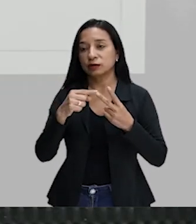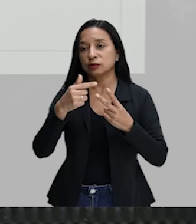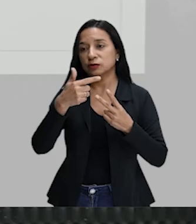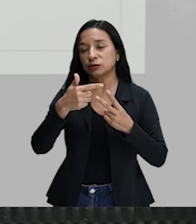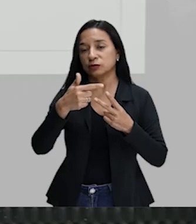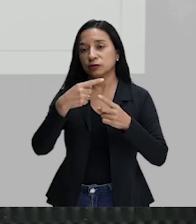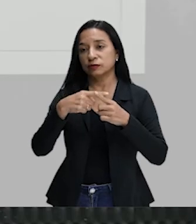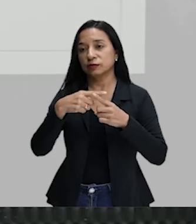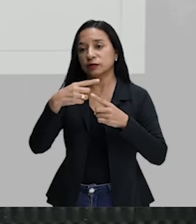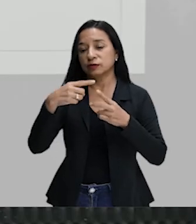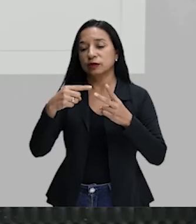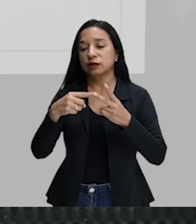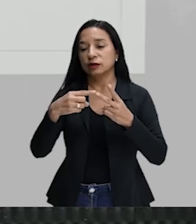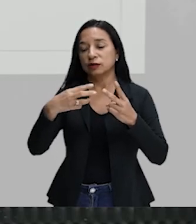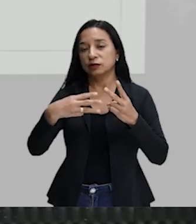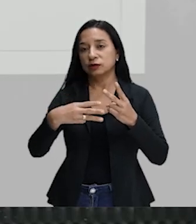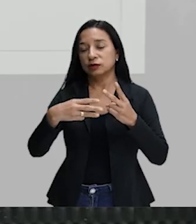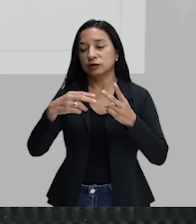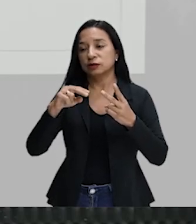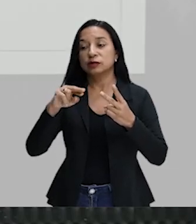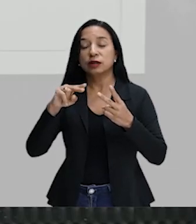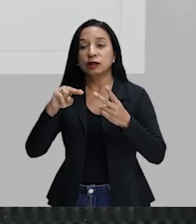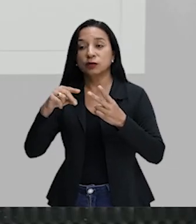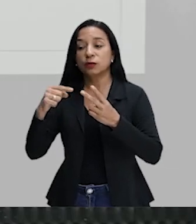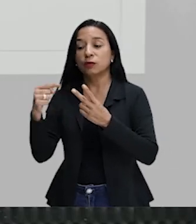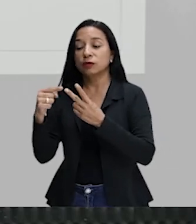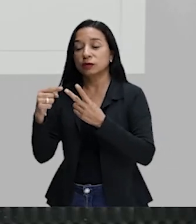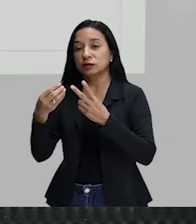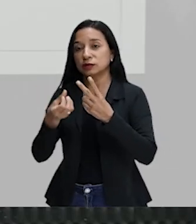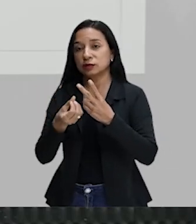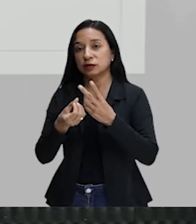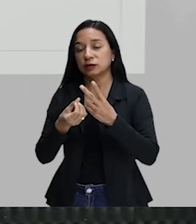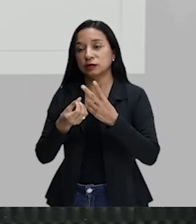é raiz de 6. Vai ficar raiz de 6 sobre 4.